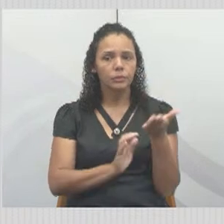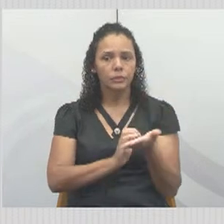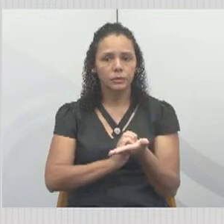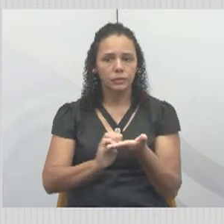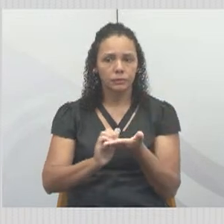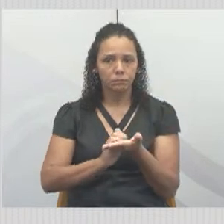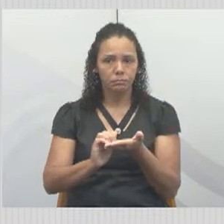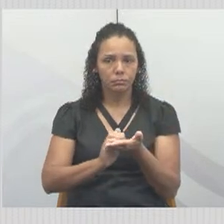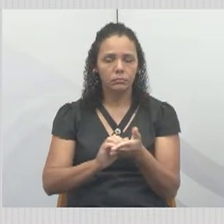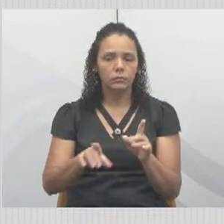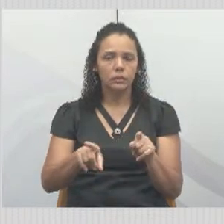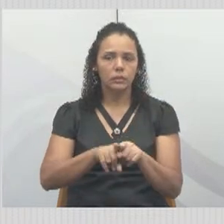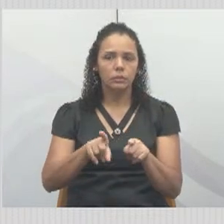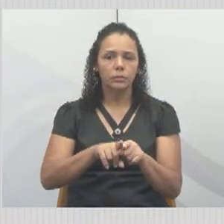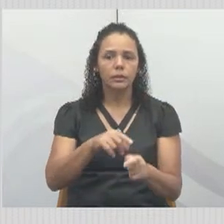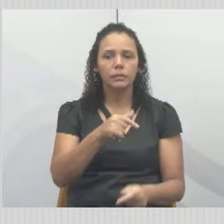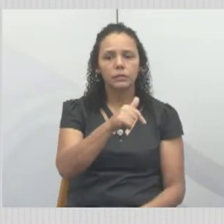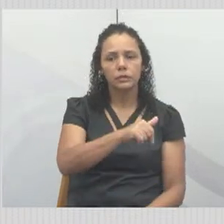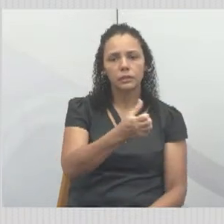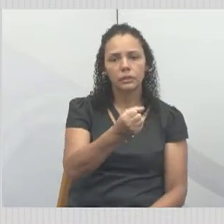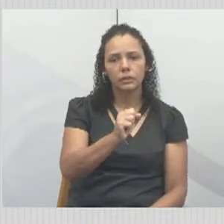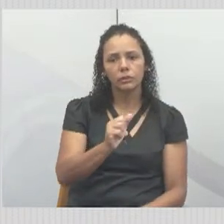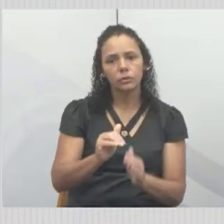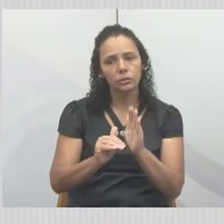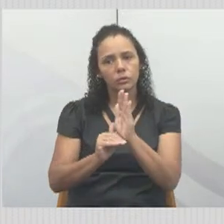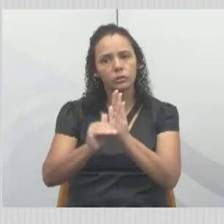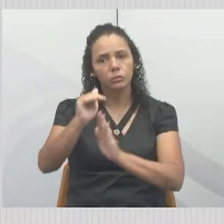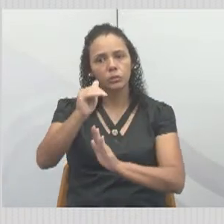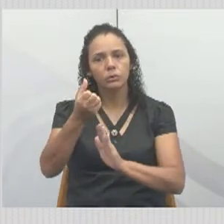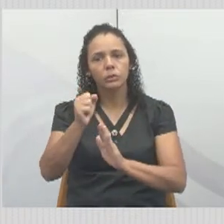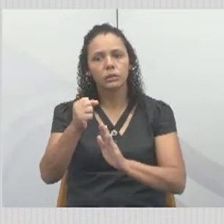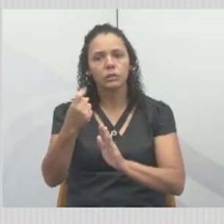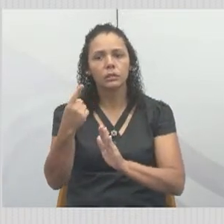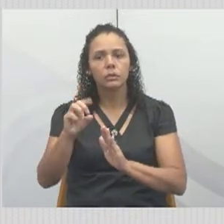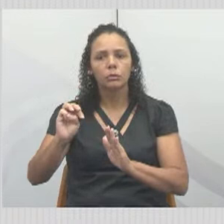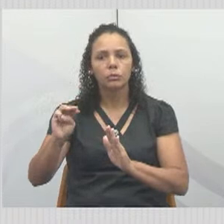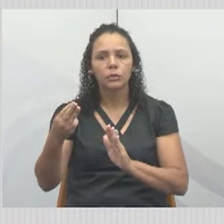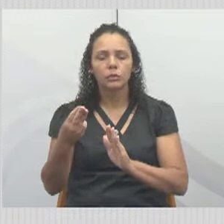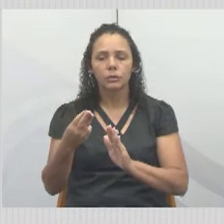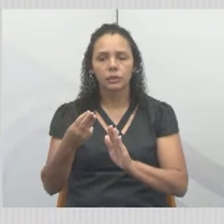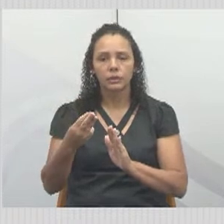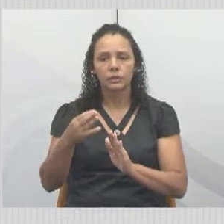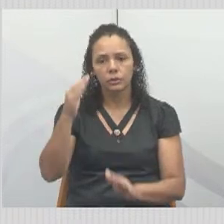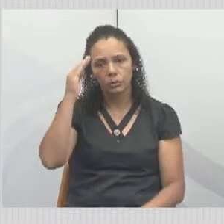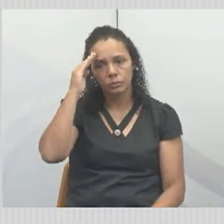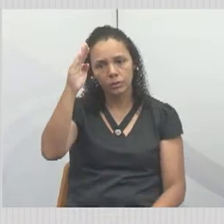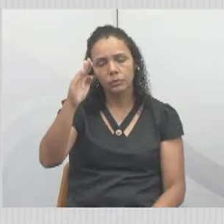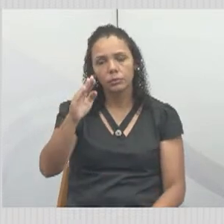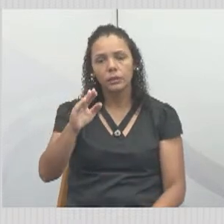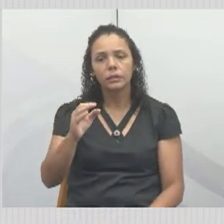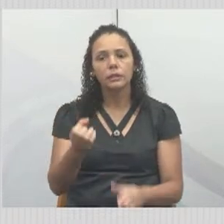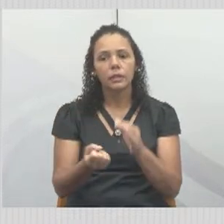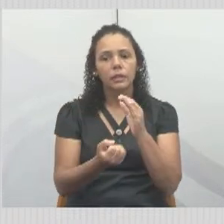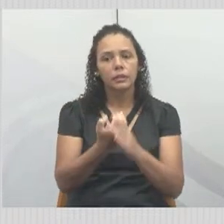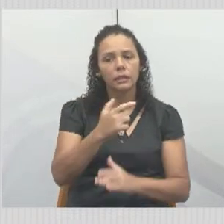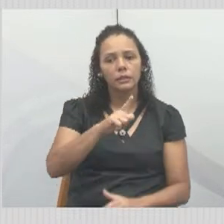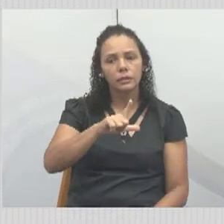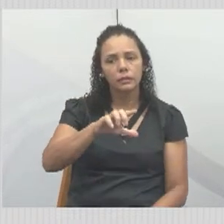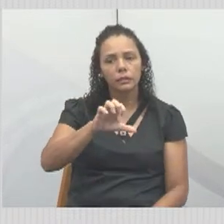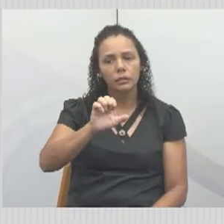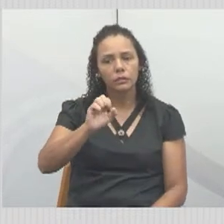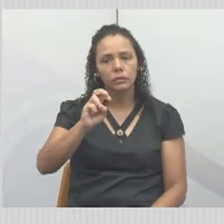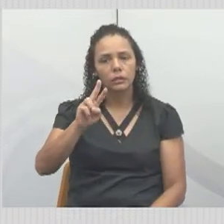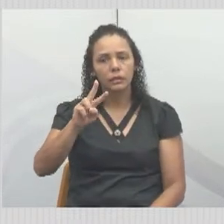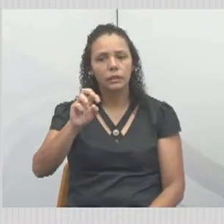de 78 para 81 milhões. Entre as principais ações, implantação do LEVE no Cidade de Salvador, 1º de Maio e